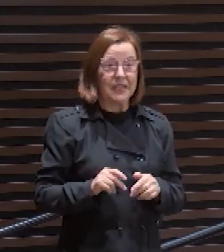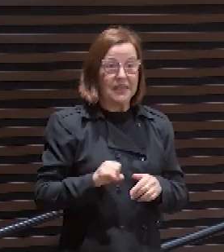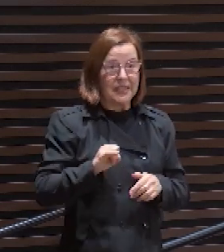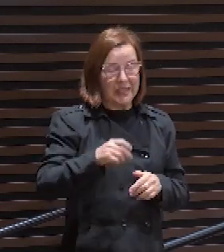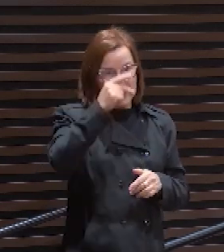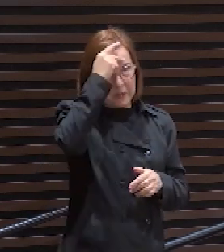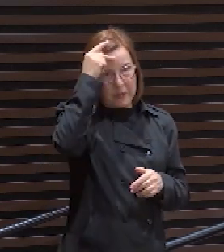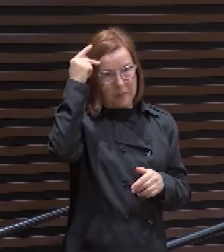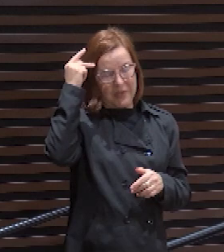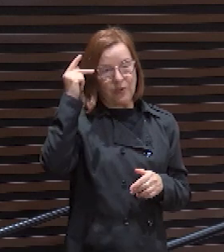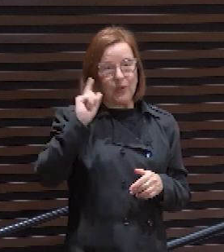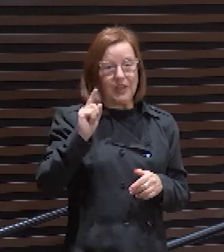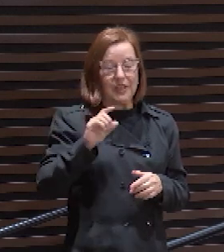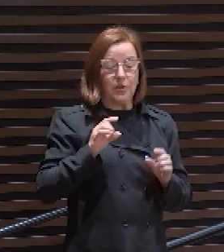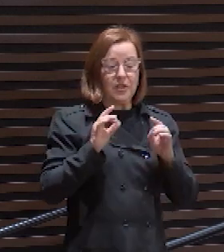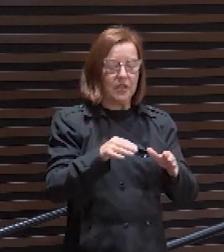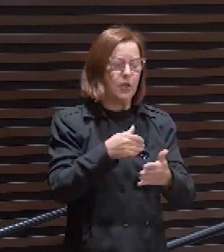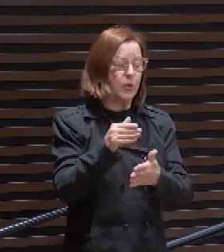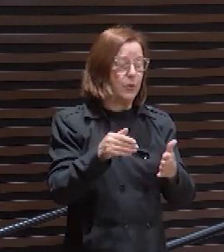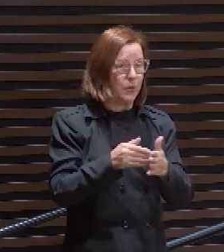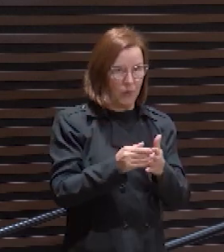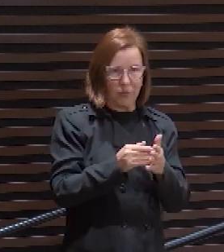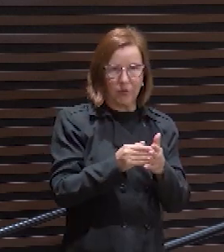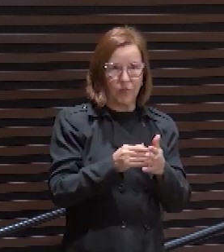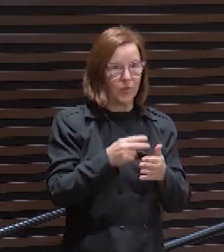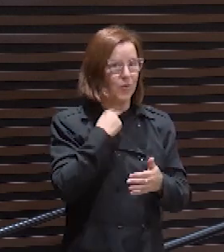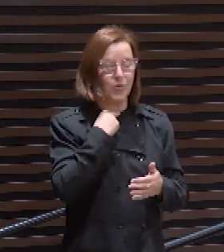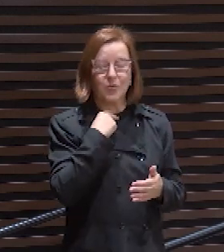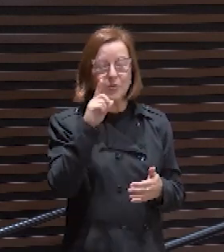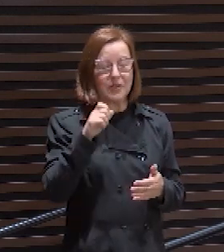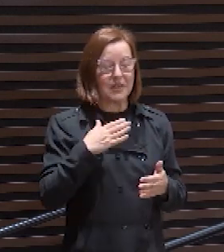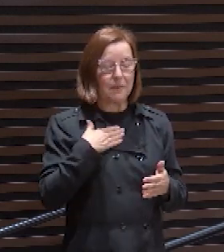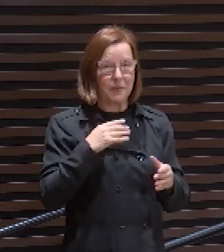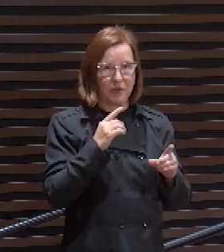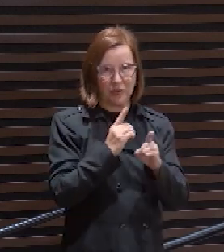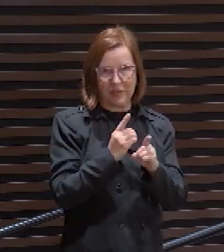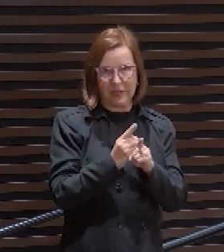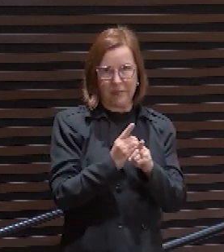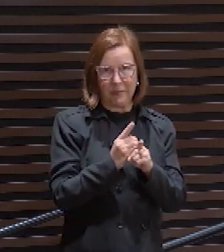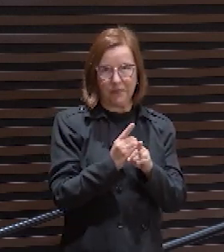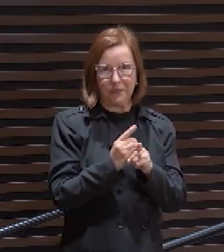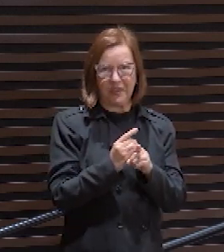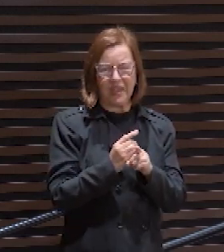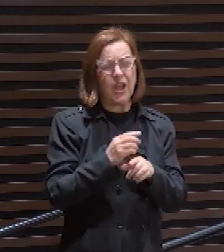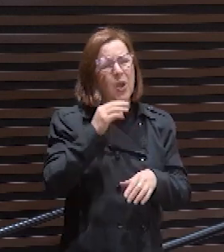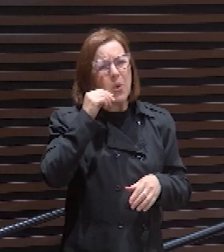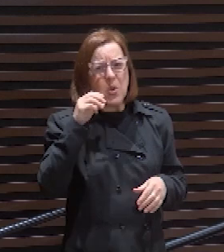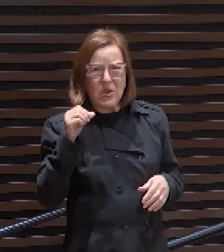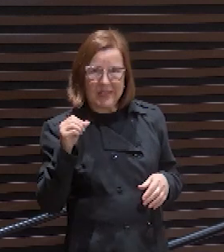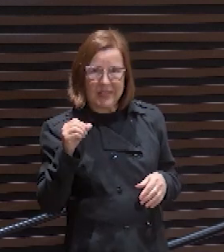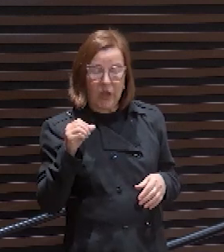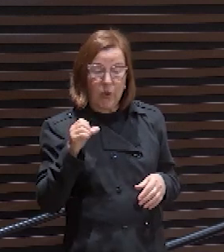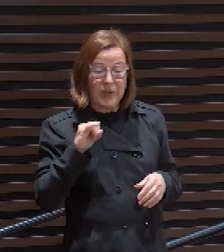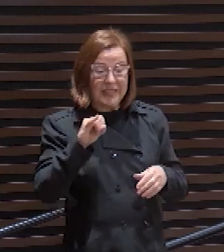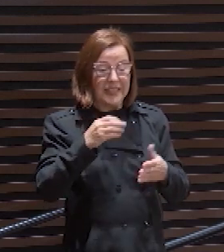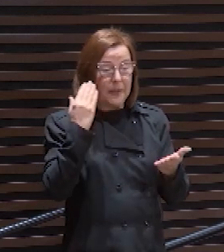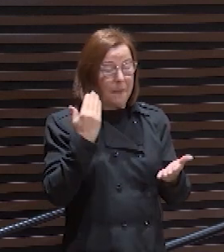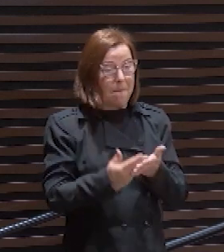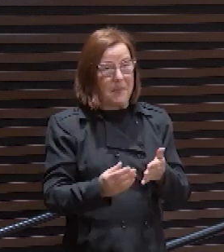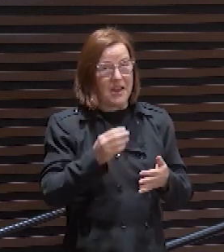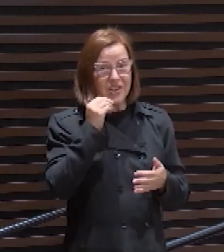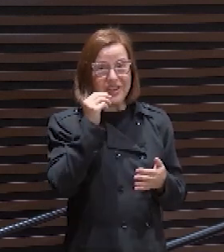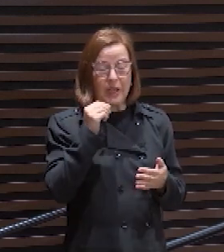pode ser meu discípulo. O sal é certamente bom. Caso, porém, se torne insípido, como restaurar-lhe o